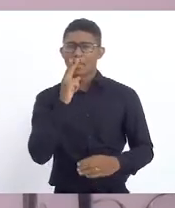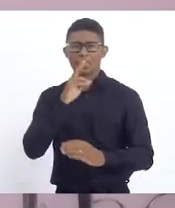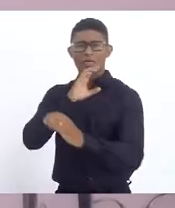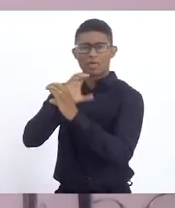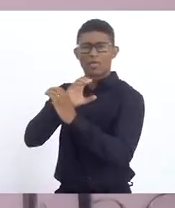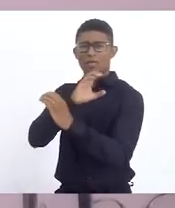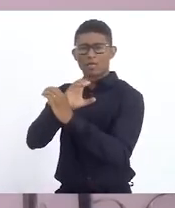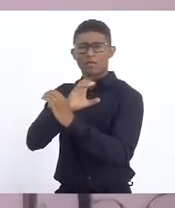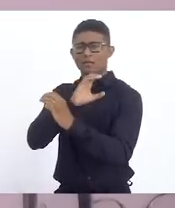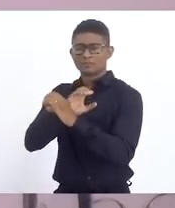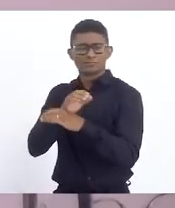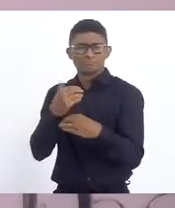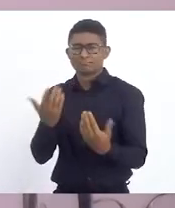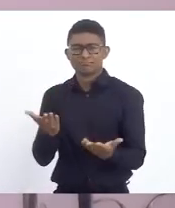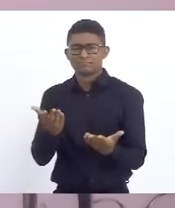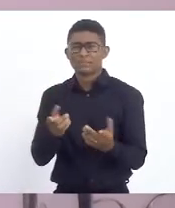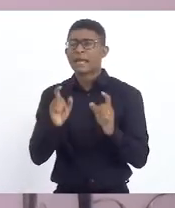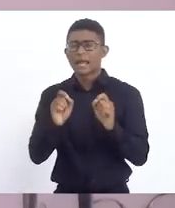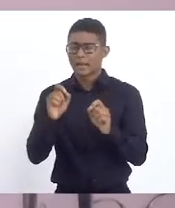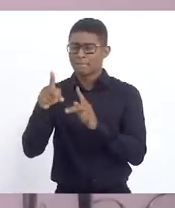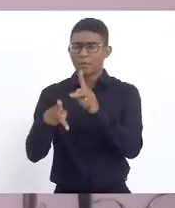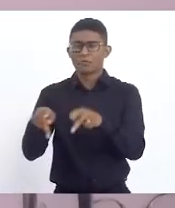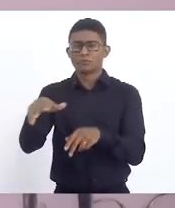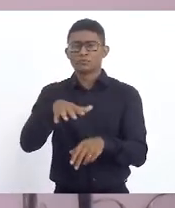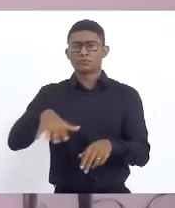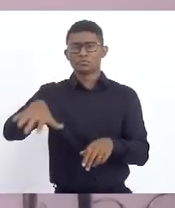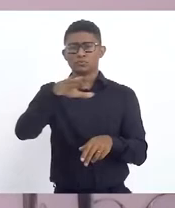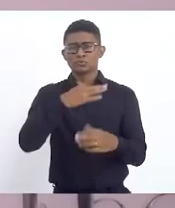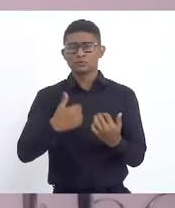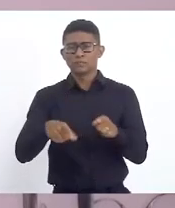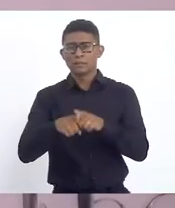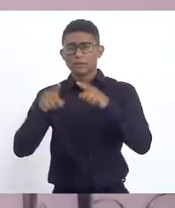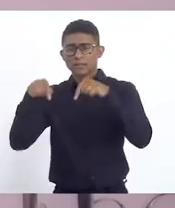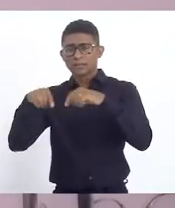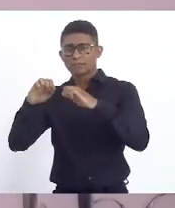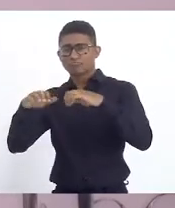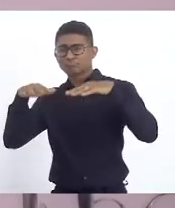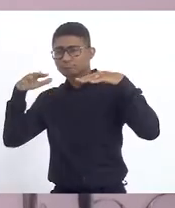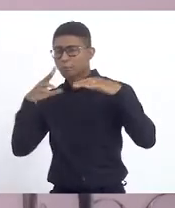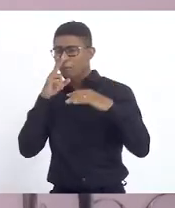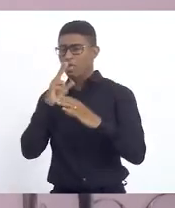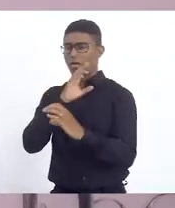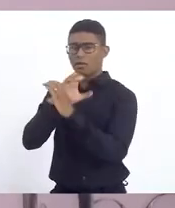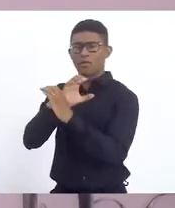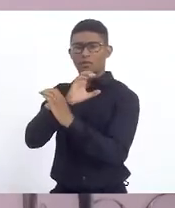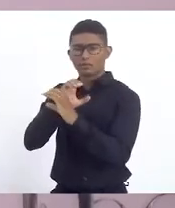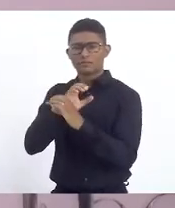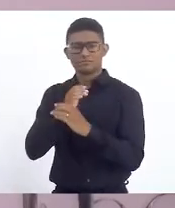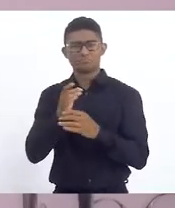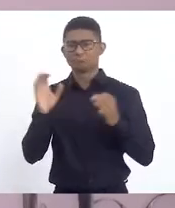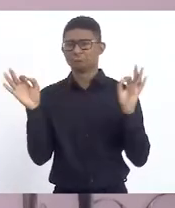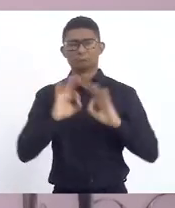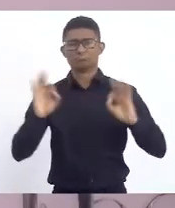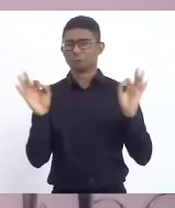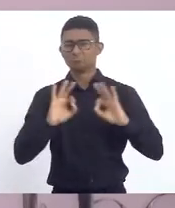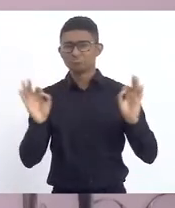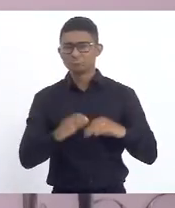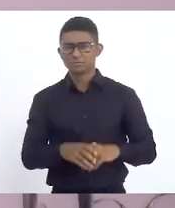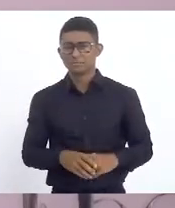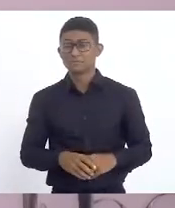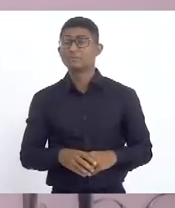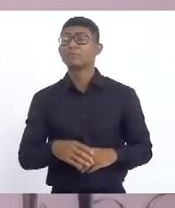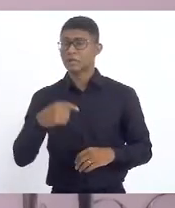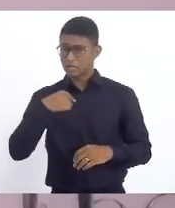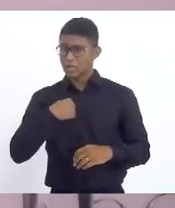comunicar nem com o cidadão, nem tampouco com o parlamento fluminense. E olha que eu acompanho